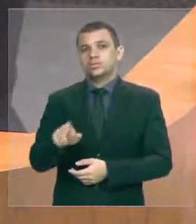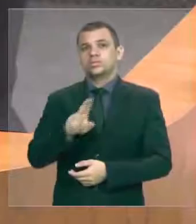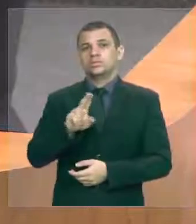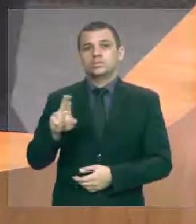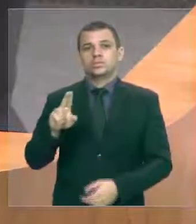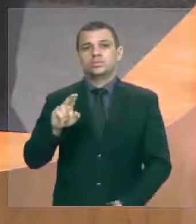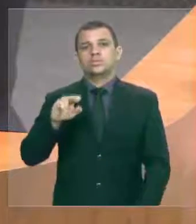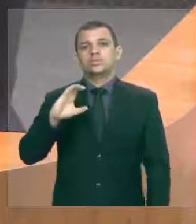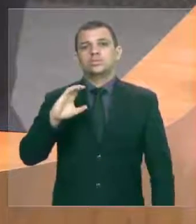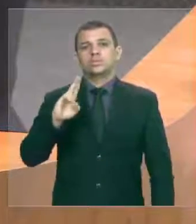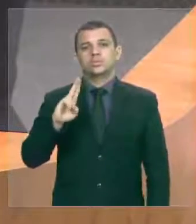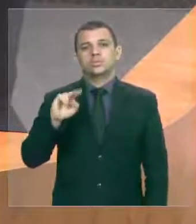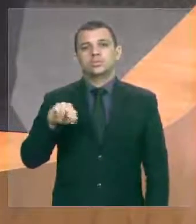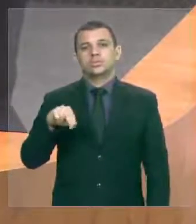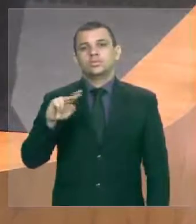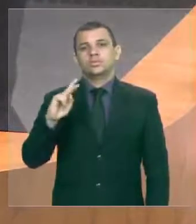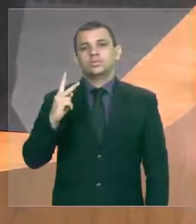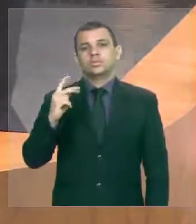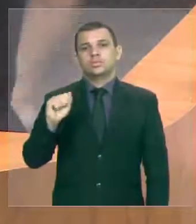sobre a questão